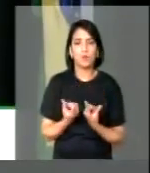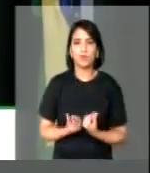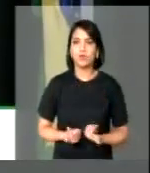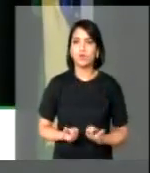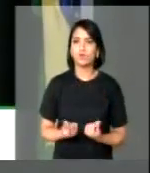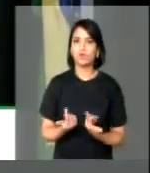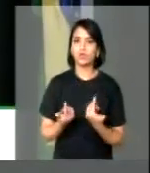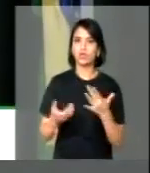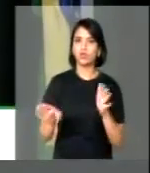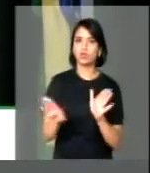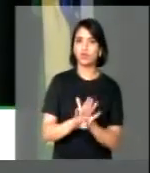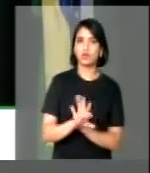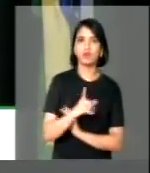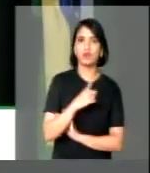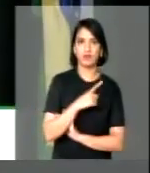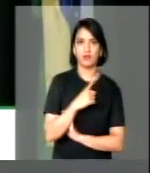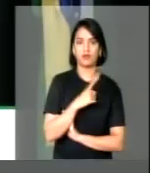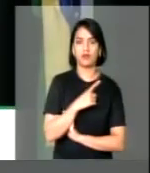tanto dinheiro chegando,